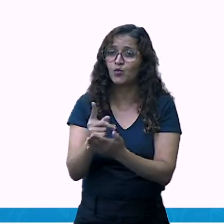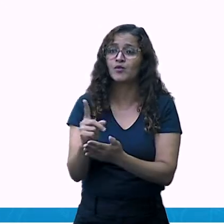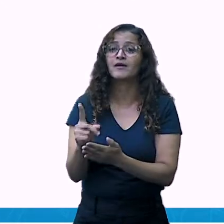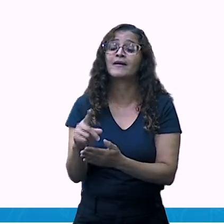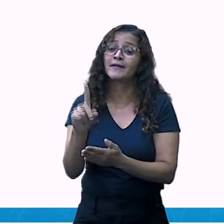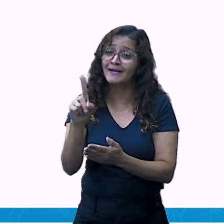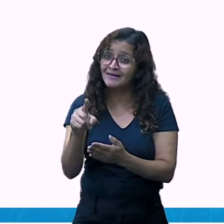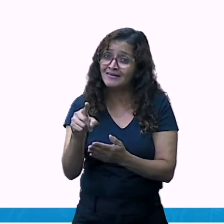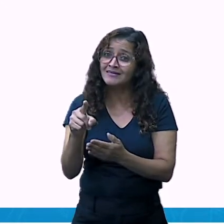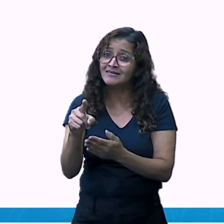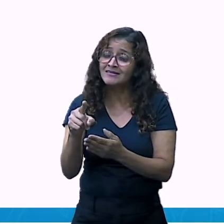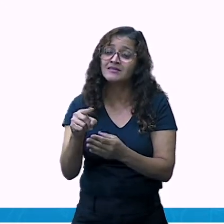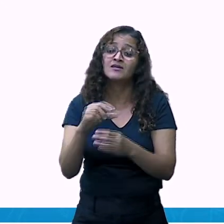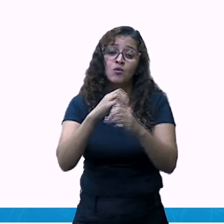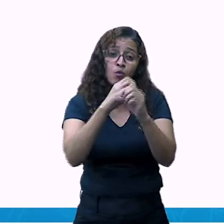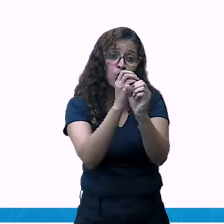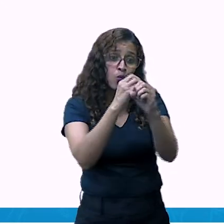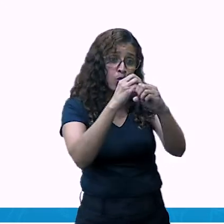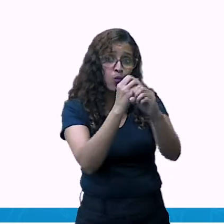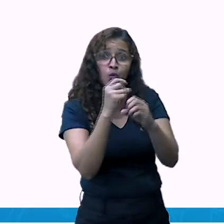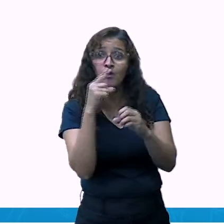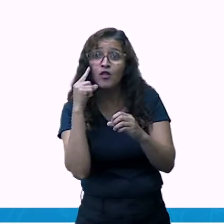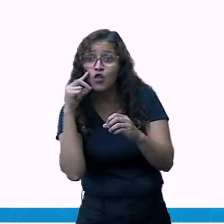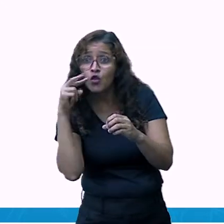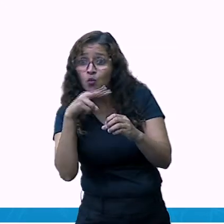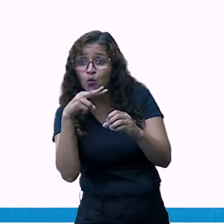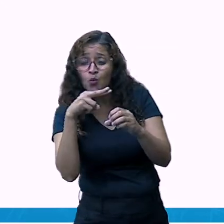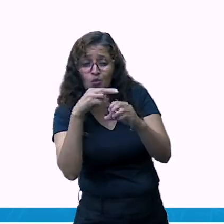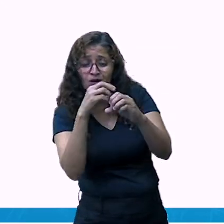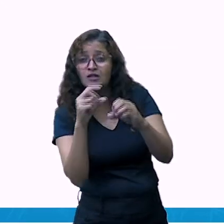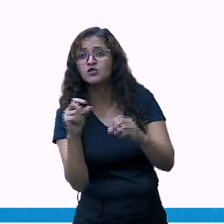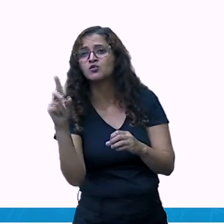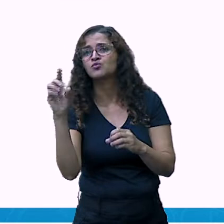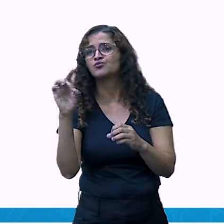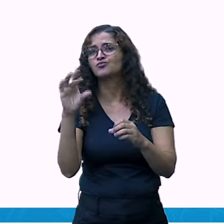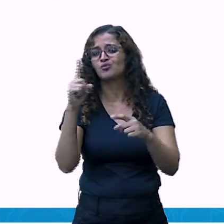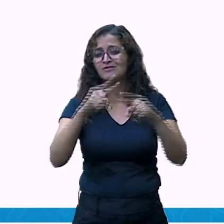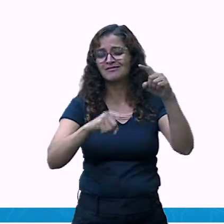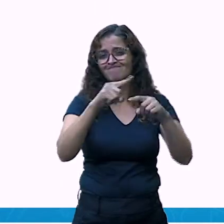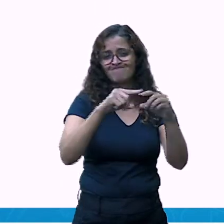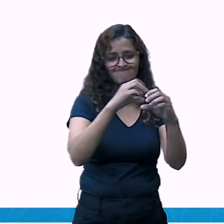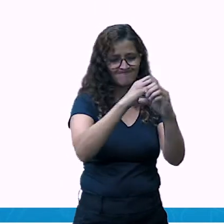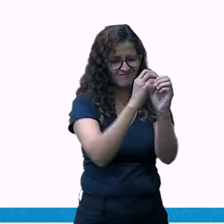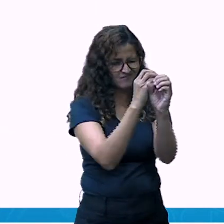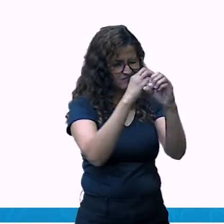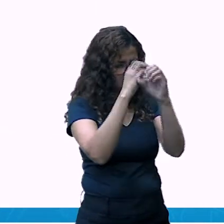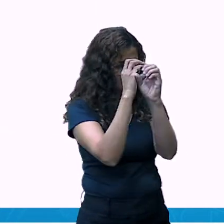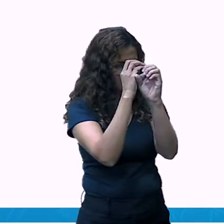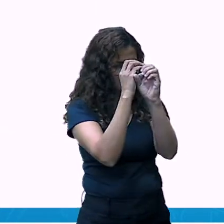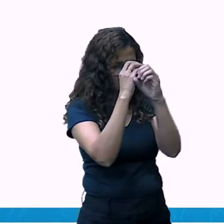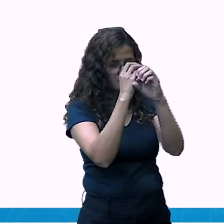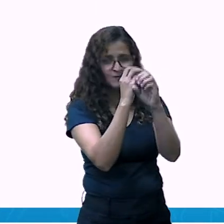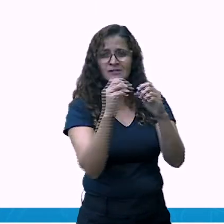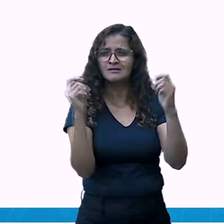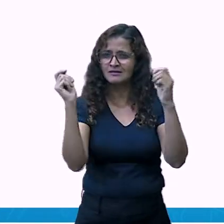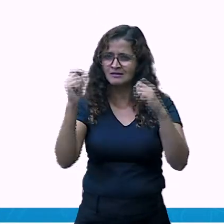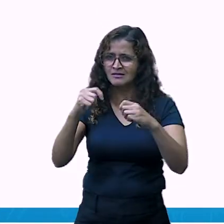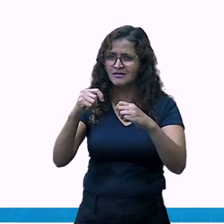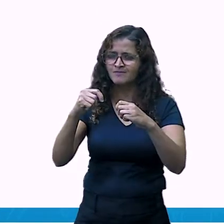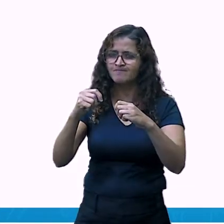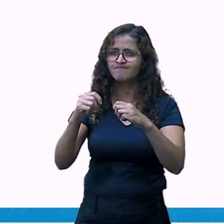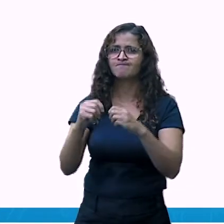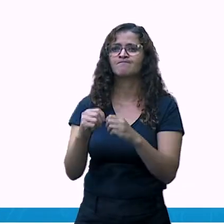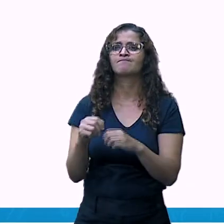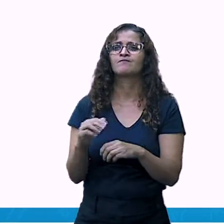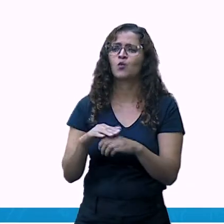microscópio? É. Nós não conseguimos enxergar, ver a olho nu. É